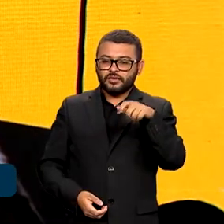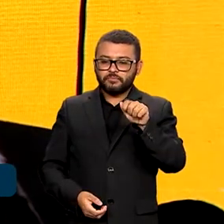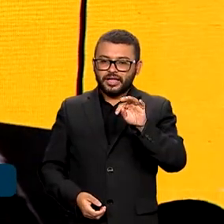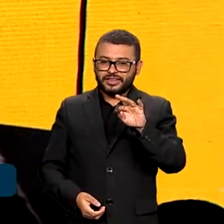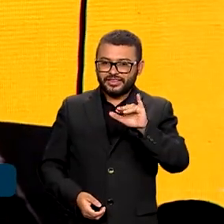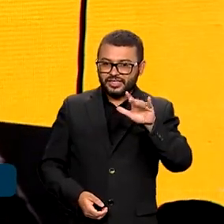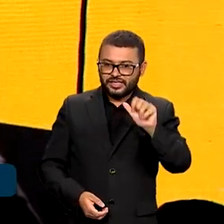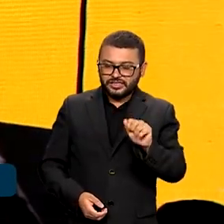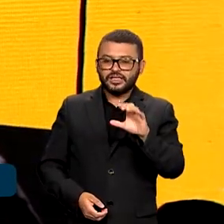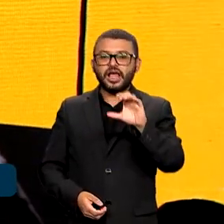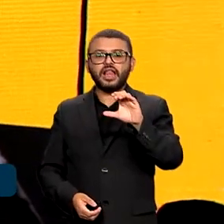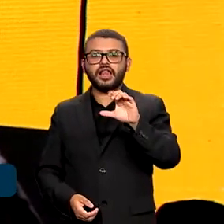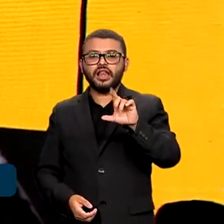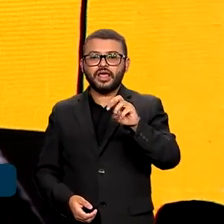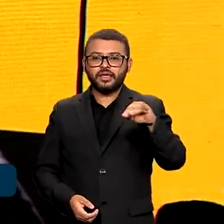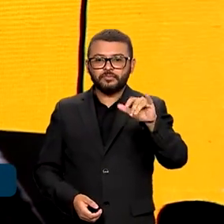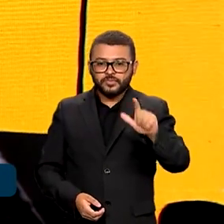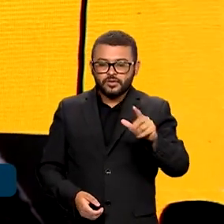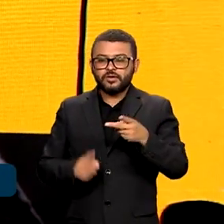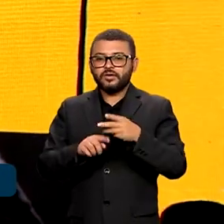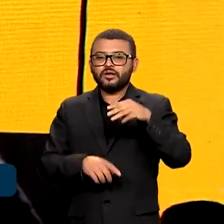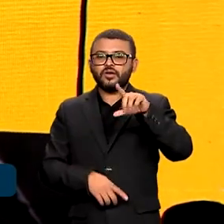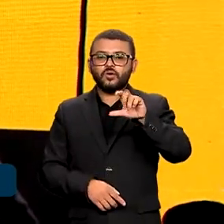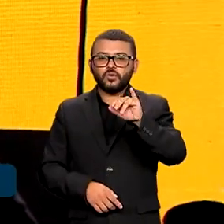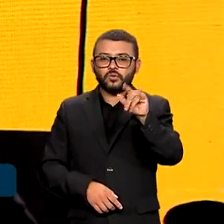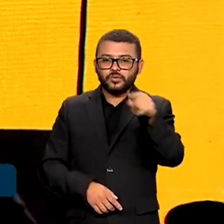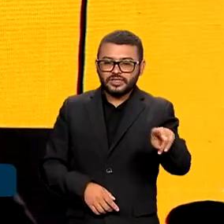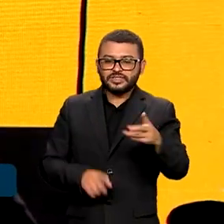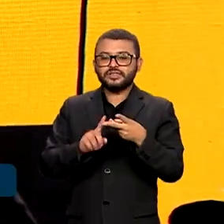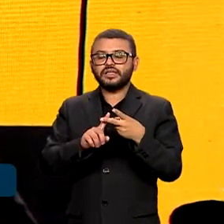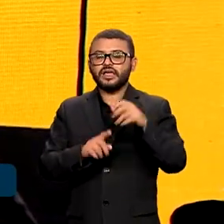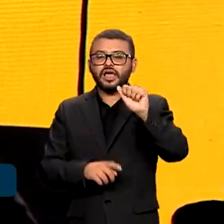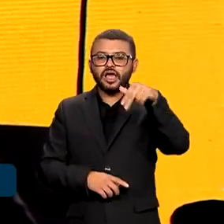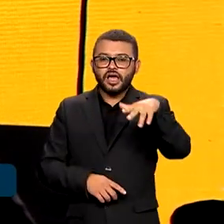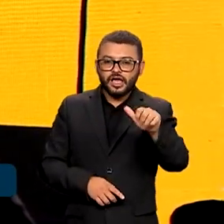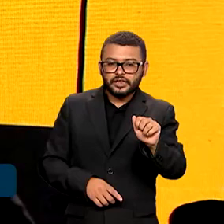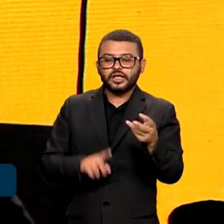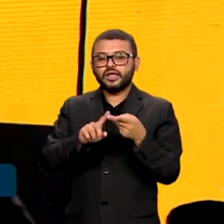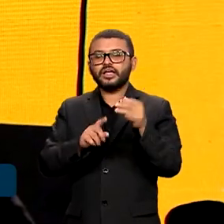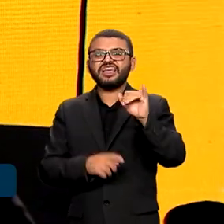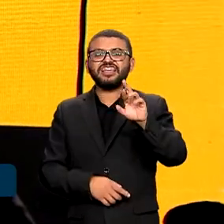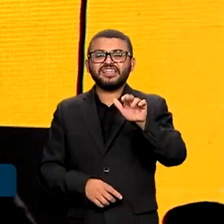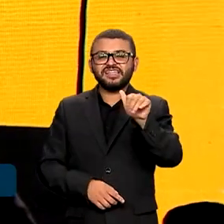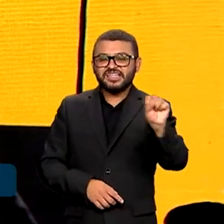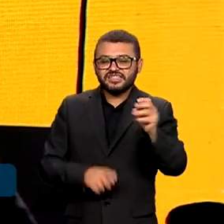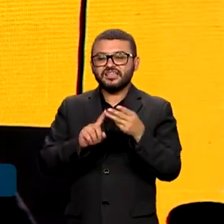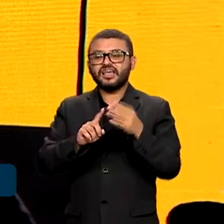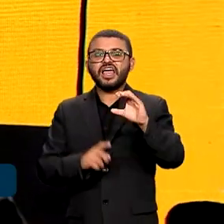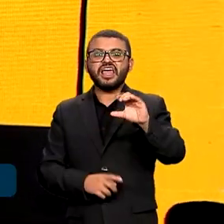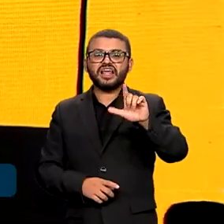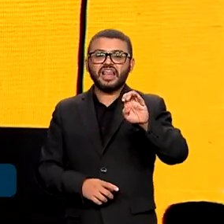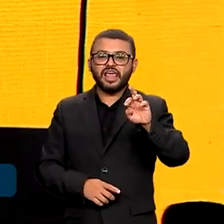Lemel, Luiz Marina, Ana, Iris, Kleber,